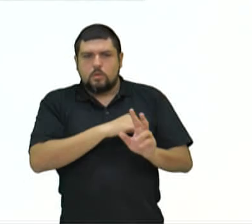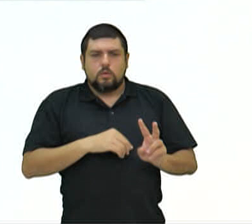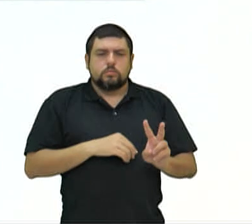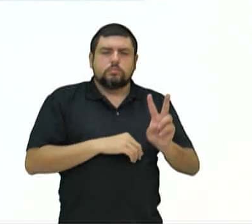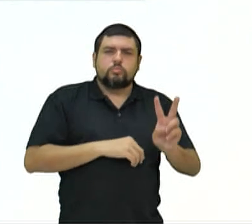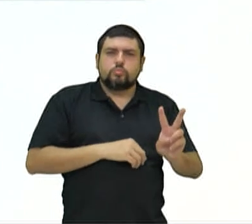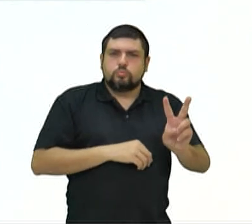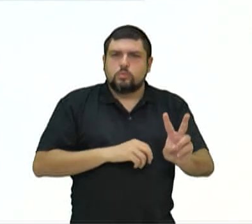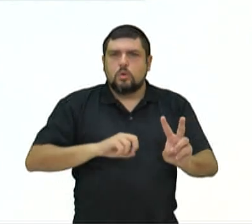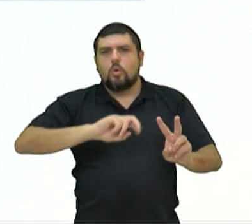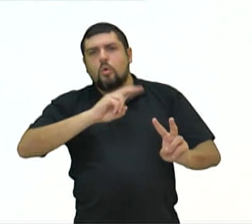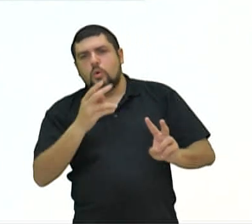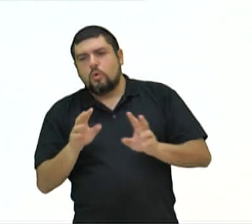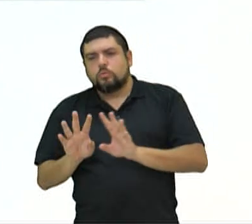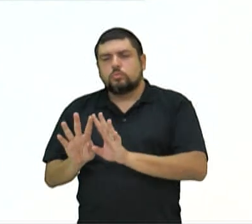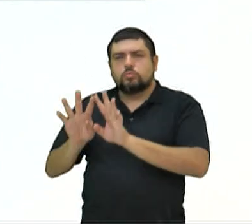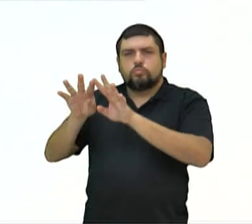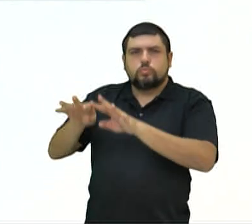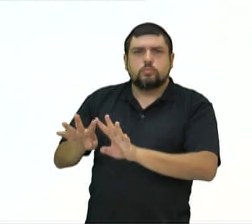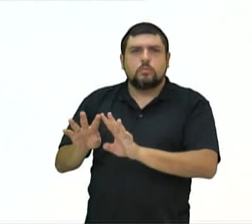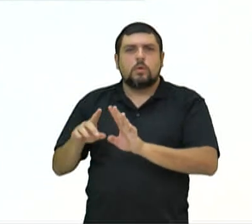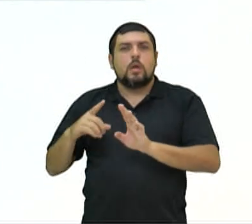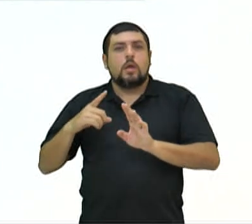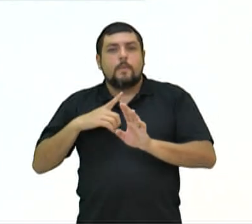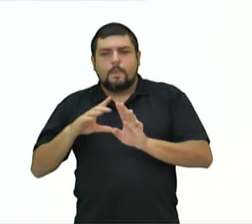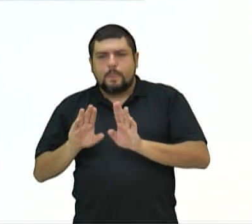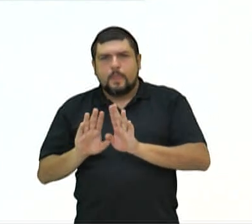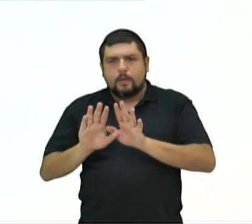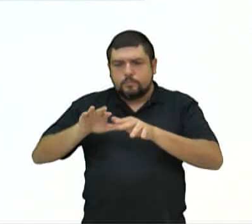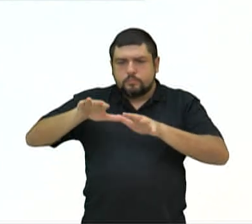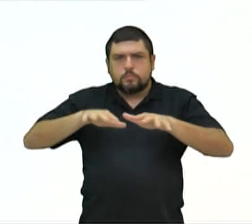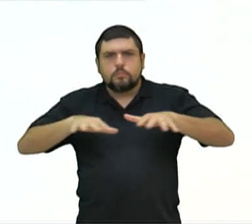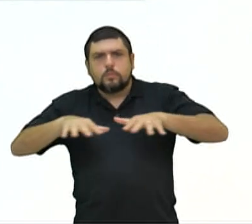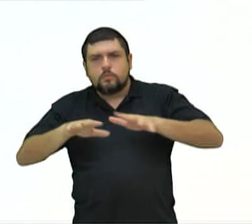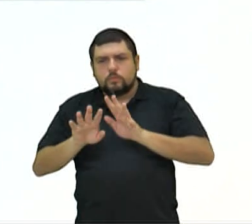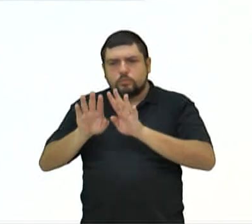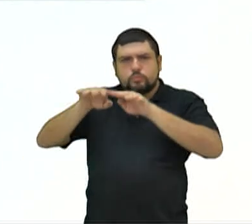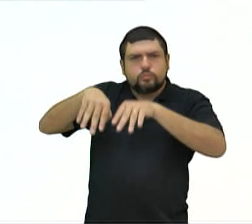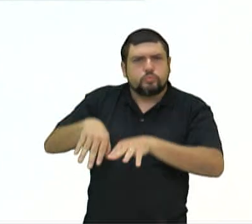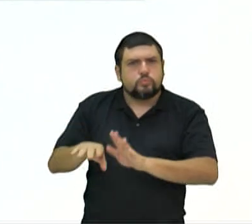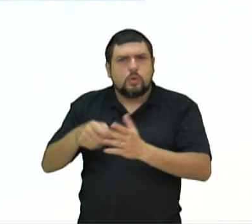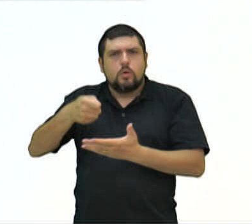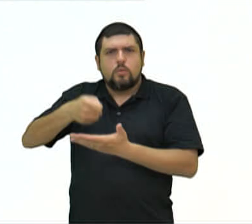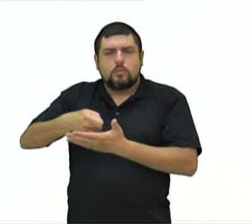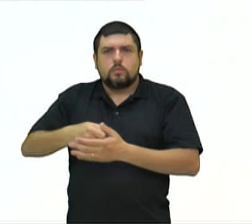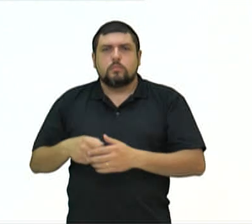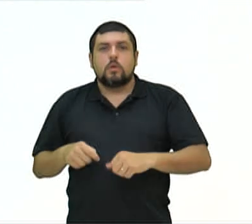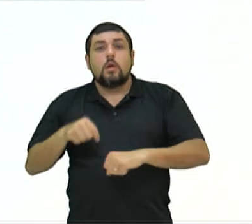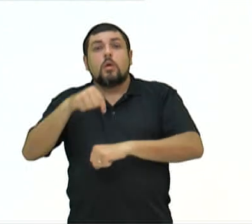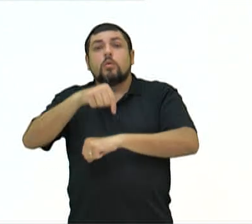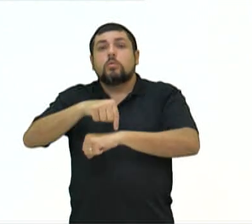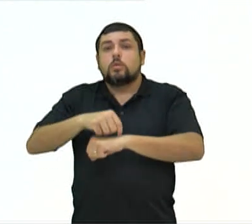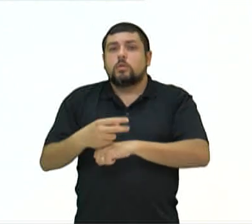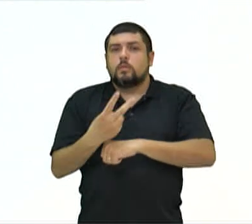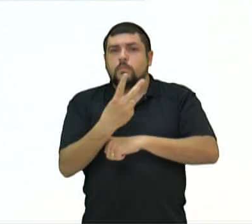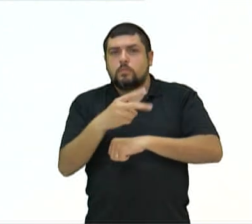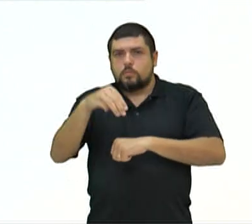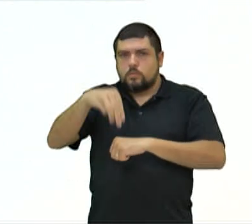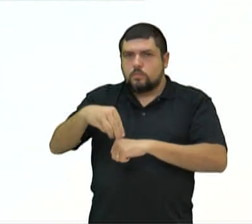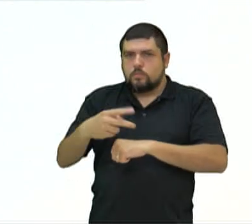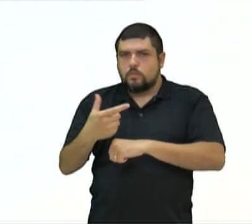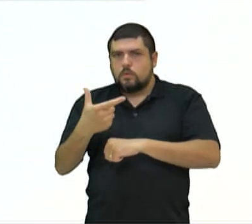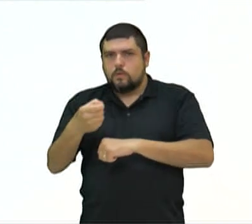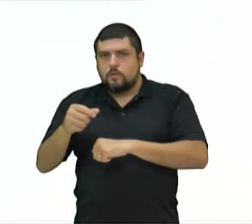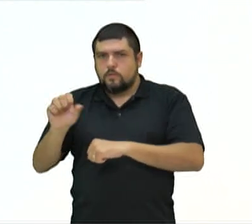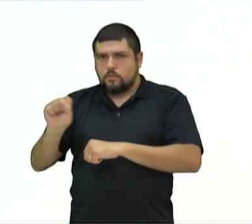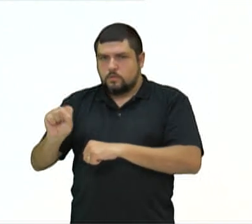precisam executar movimentos obrigatórios. O tempo para os duetos é de 2 minutos e 20 segundos. O